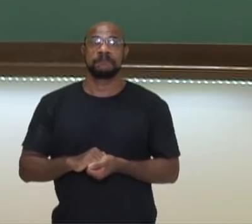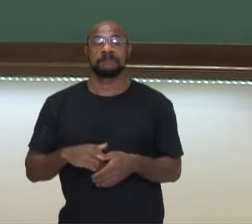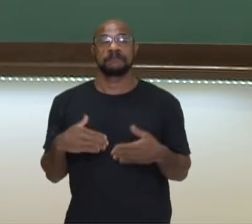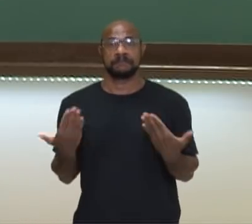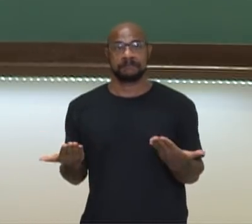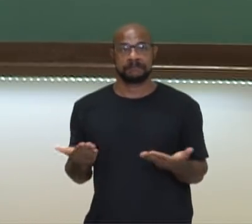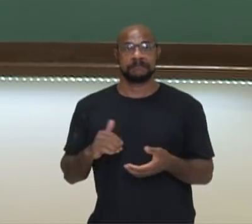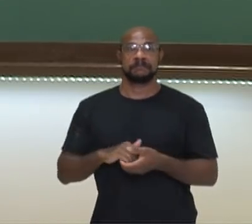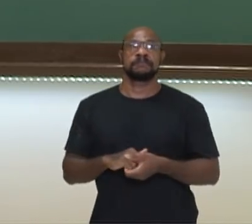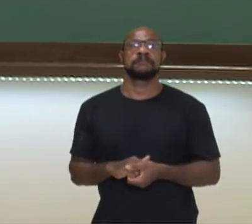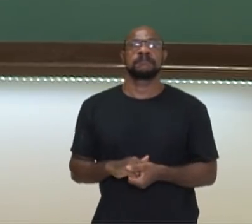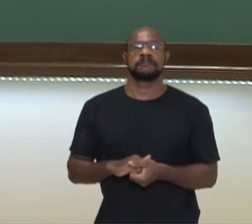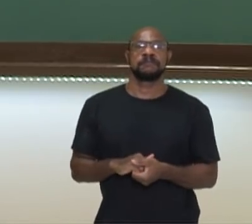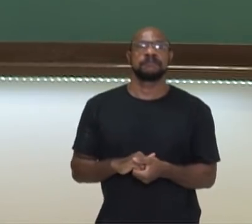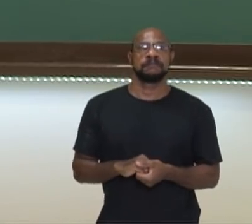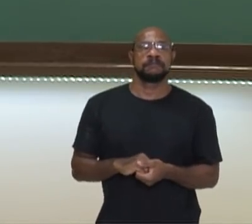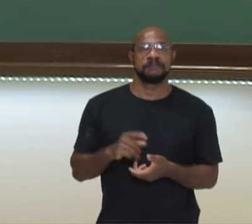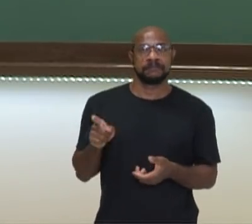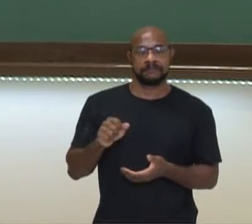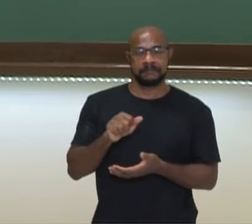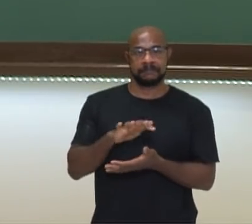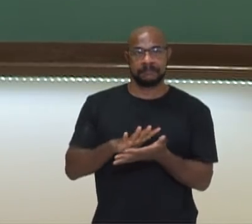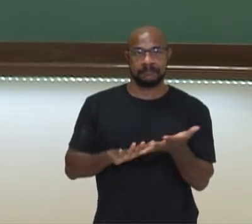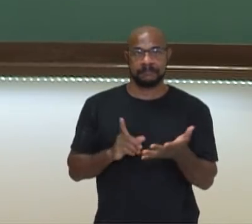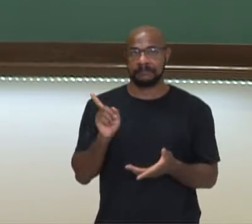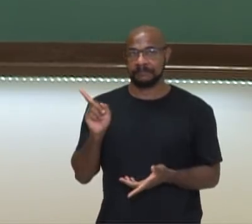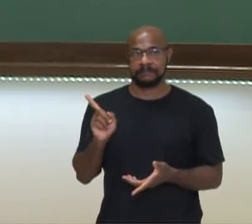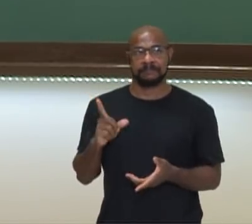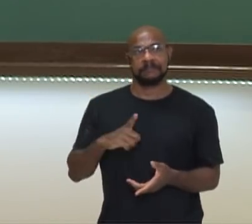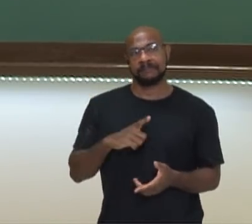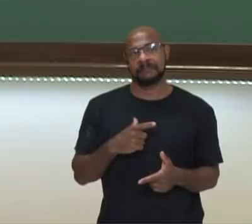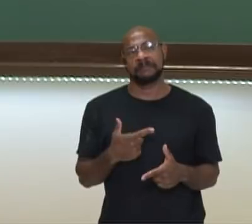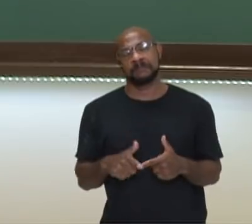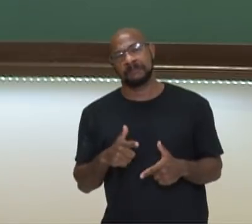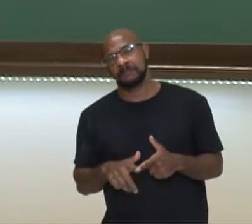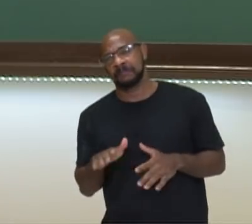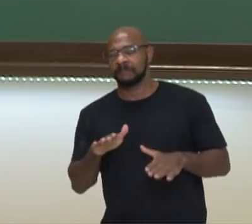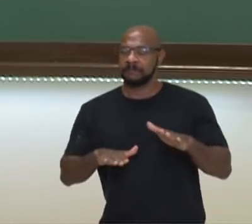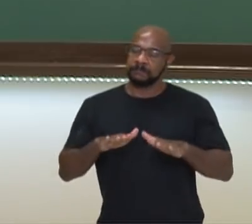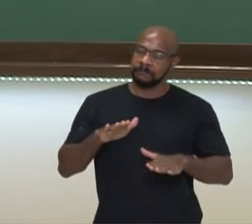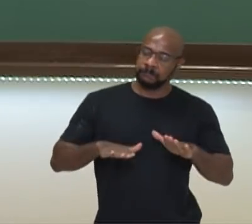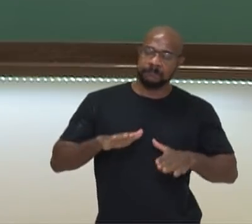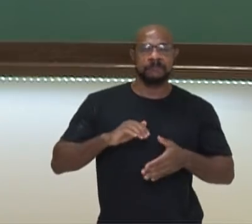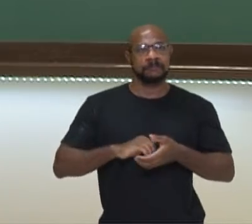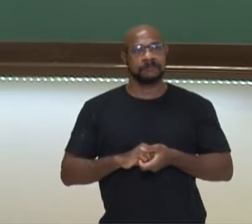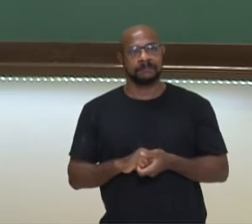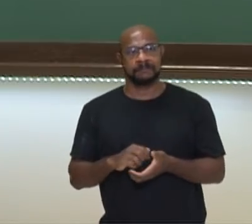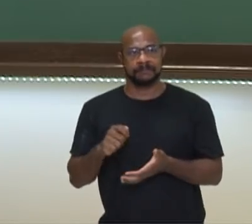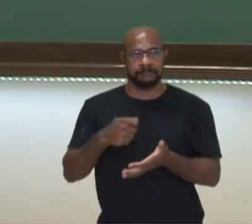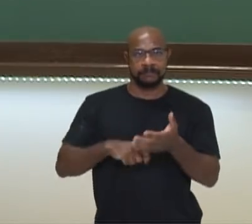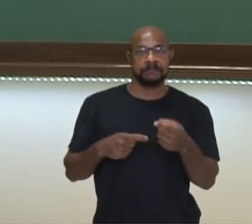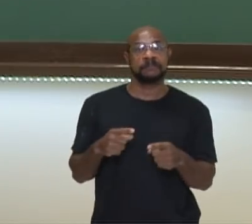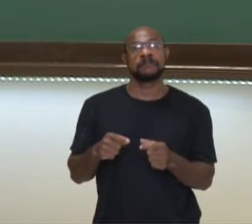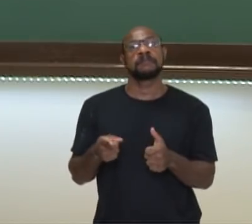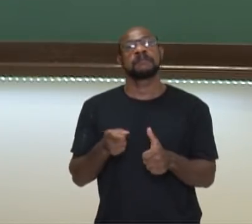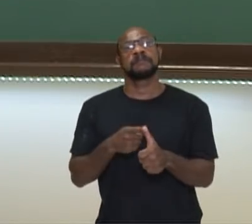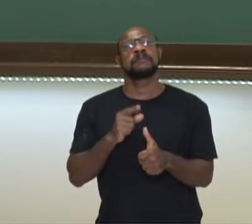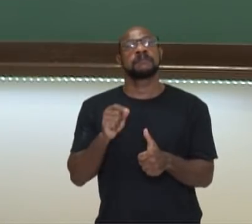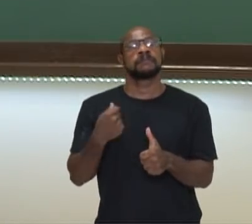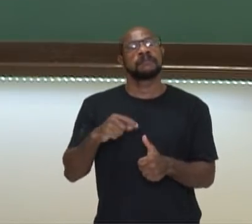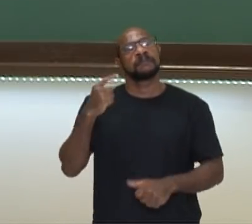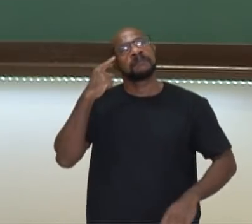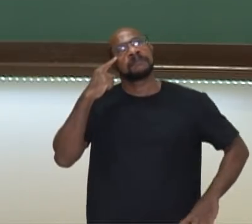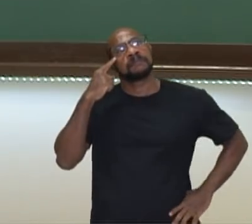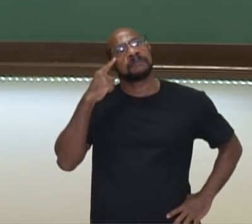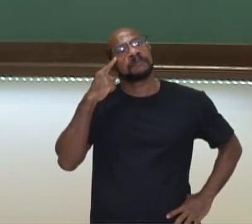Muito bem, pessoal. Então, esse exercício pode ter levantado alguma indignação na sua pessoa. Por quê? Primeira coisa, você deve ter pensado assim,